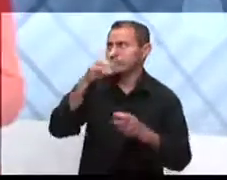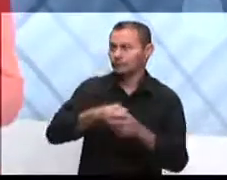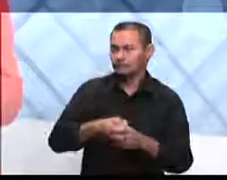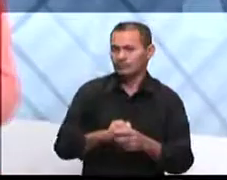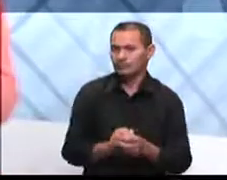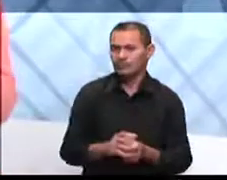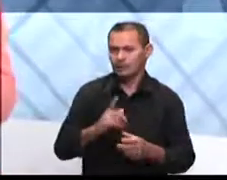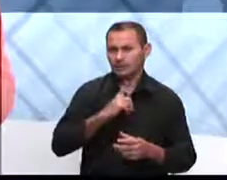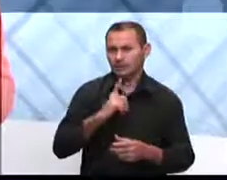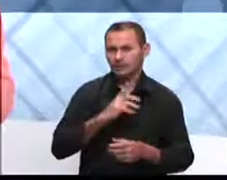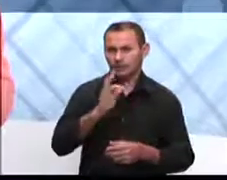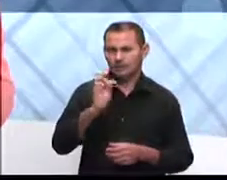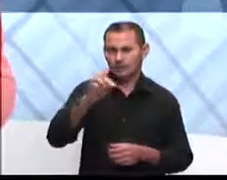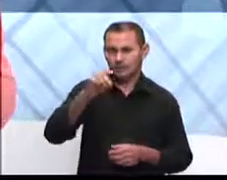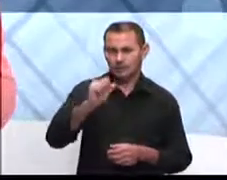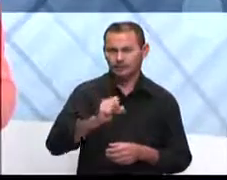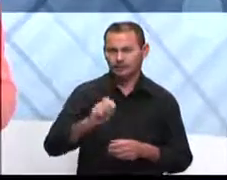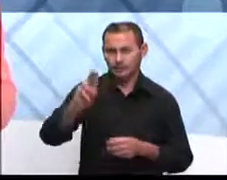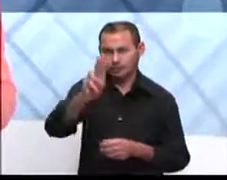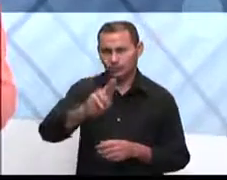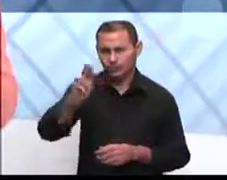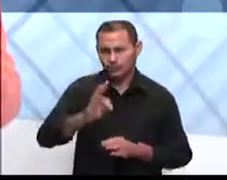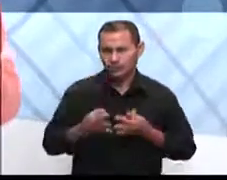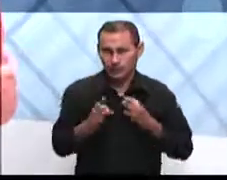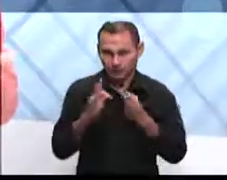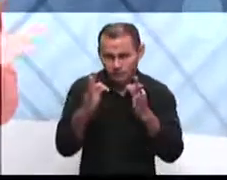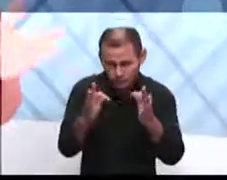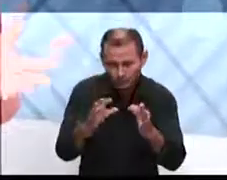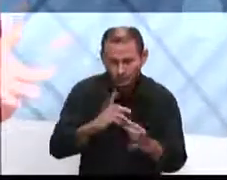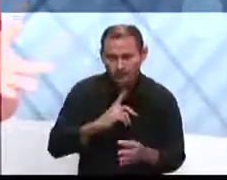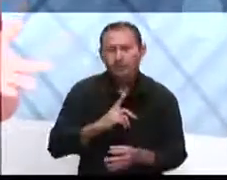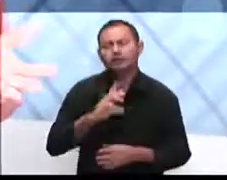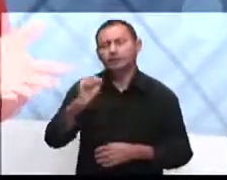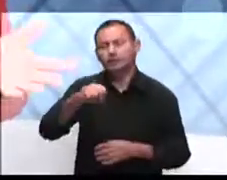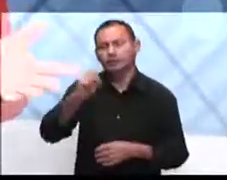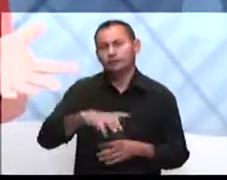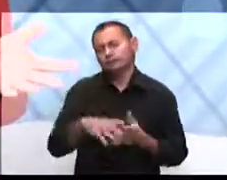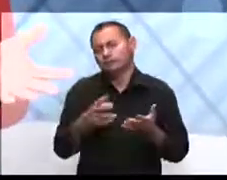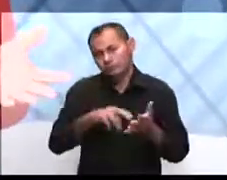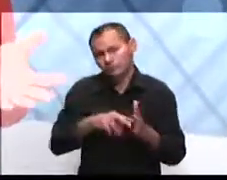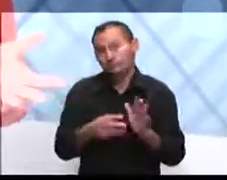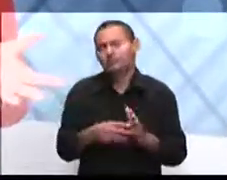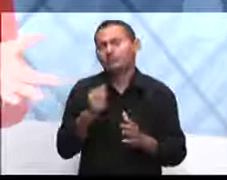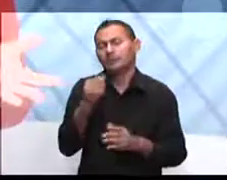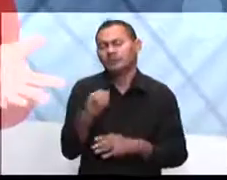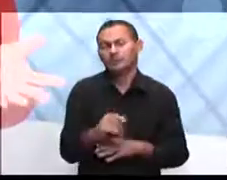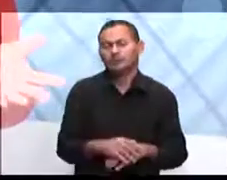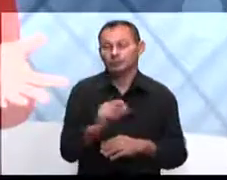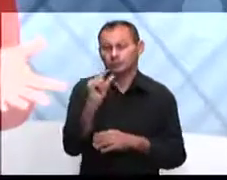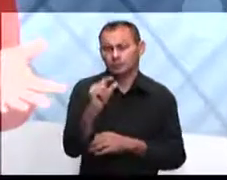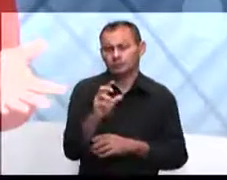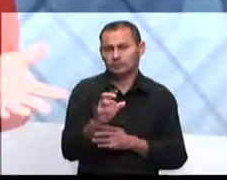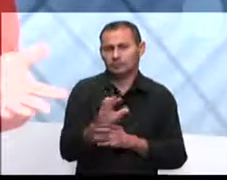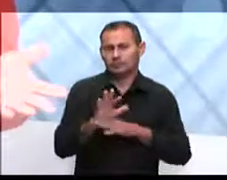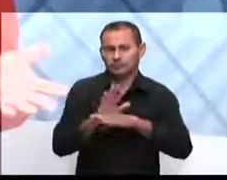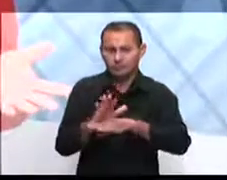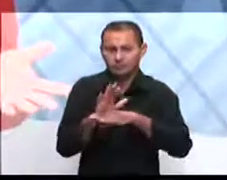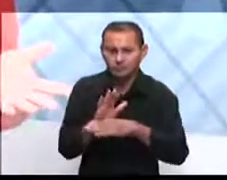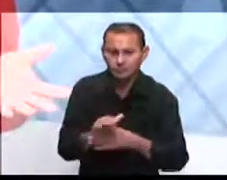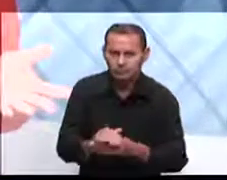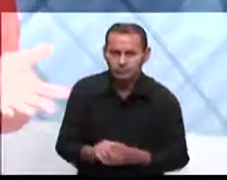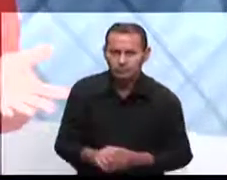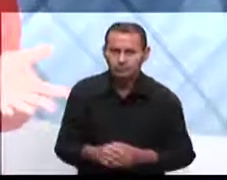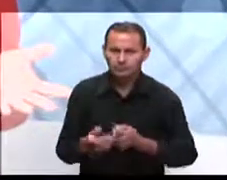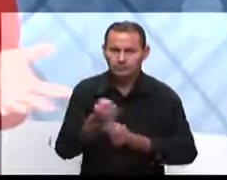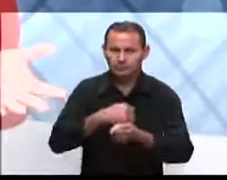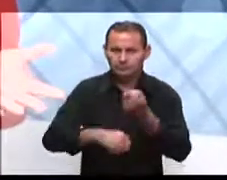colocar: existe uma tendência do uso de tecnologias? Sim. Quer dizer, daí um ponto favorável